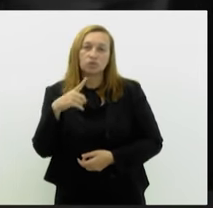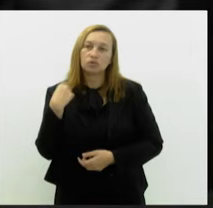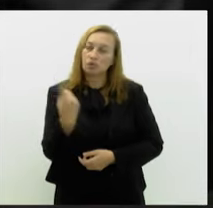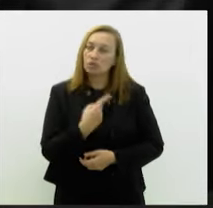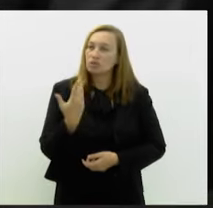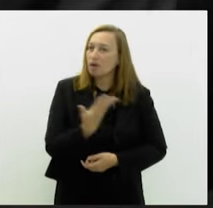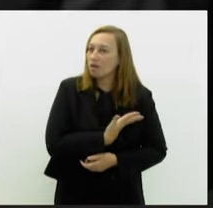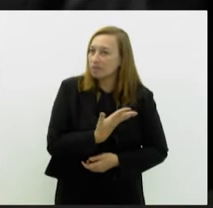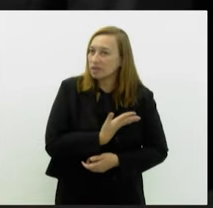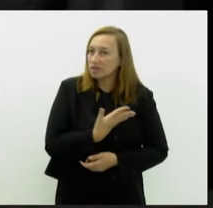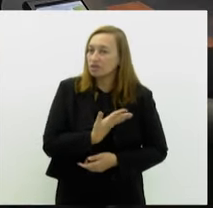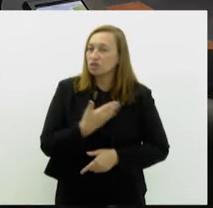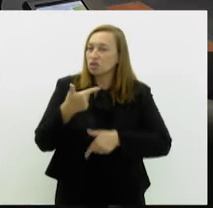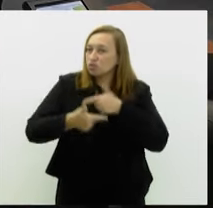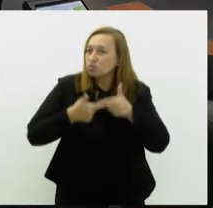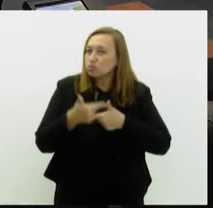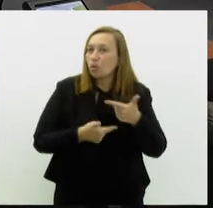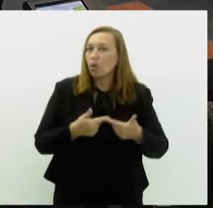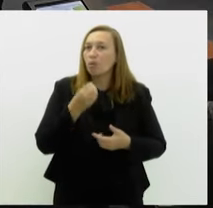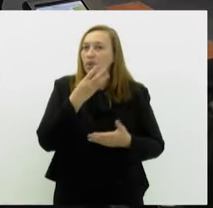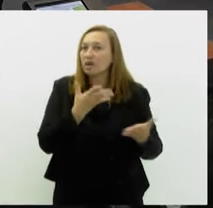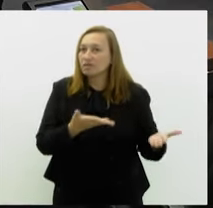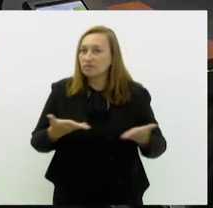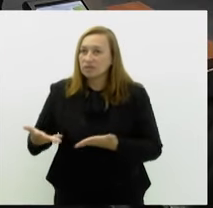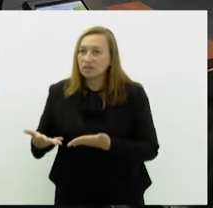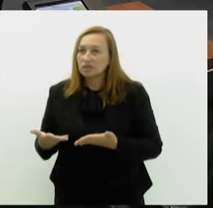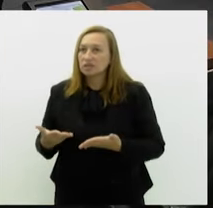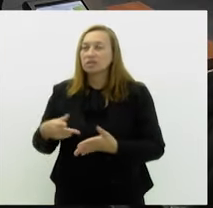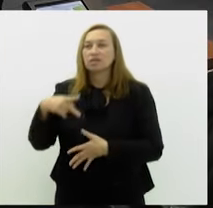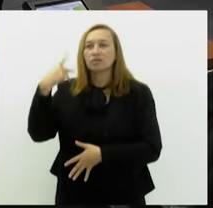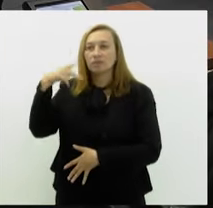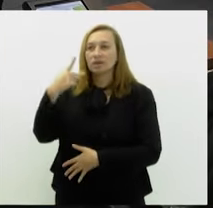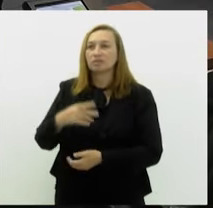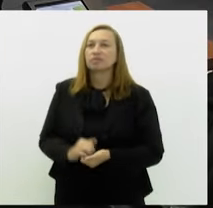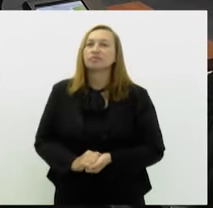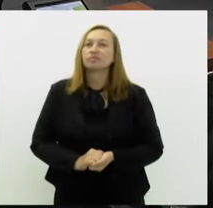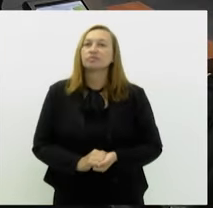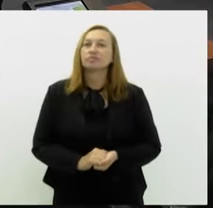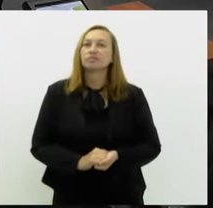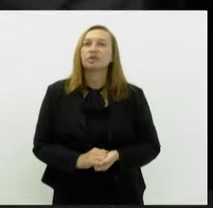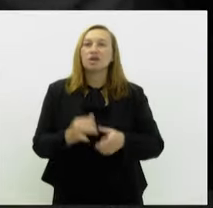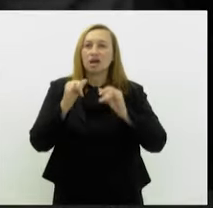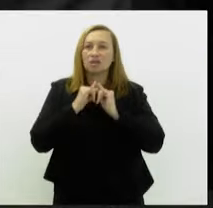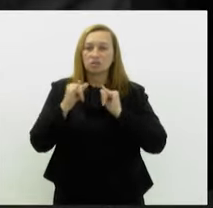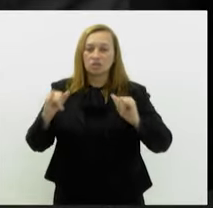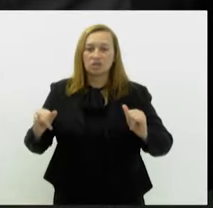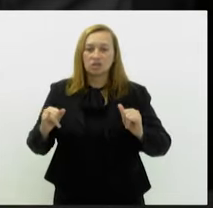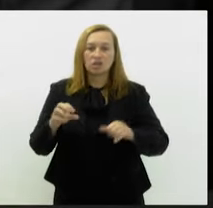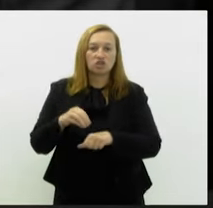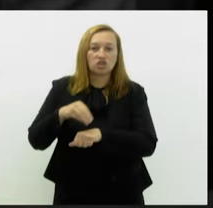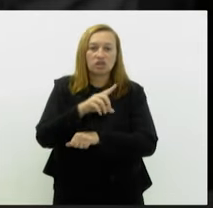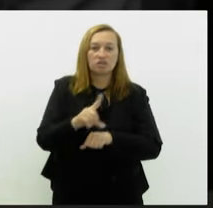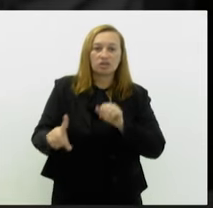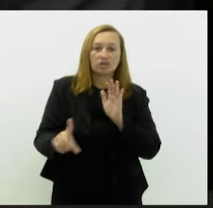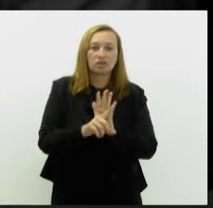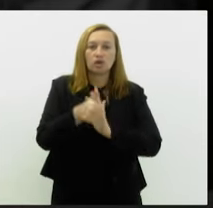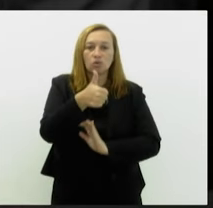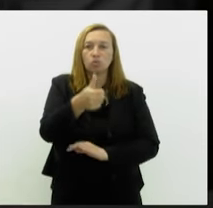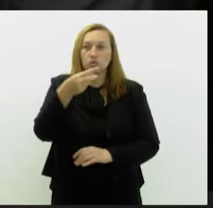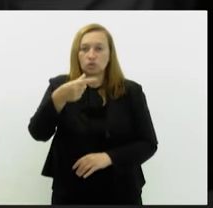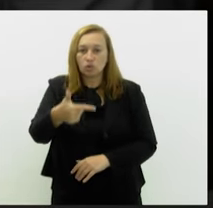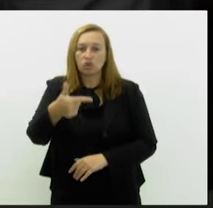de jornada. Seja sempre muito bem-vindo a este parlamento. Anuncio, indicação legislativa